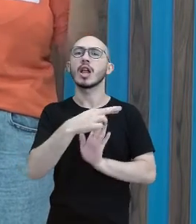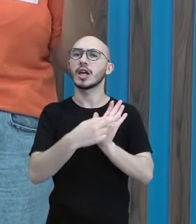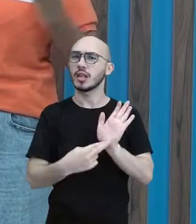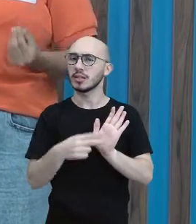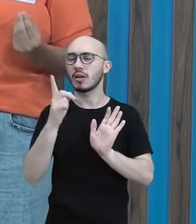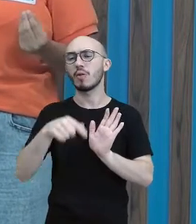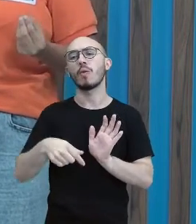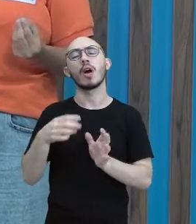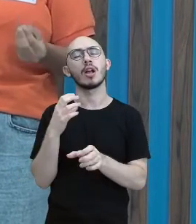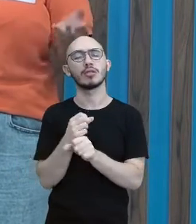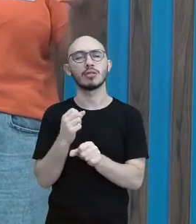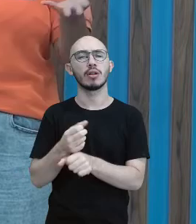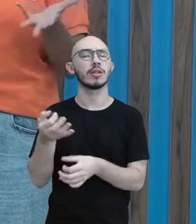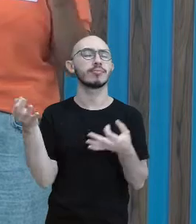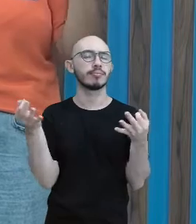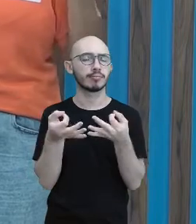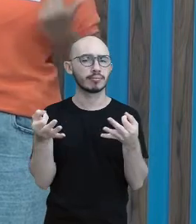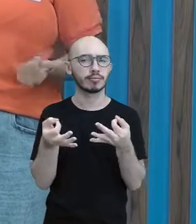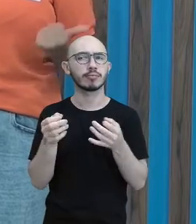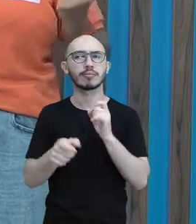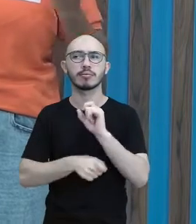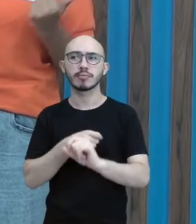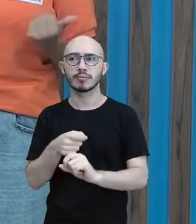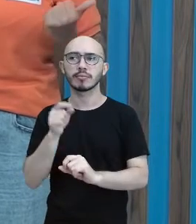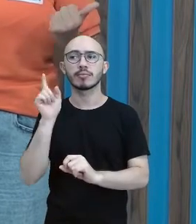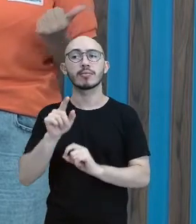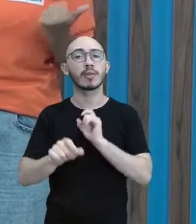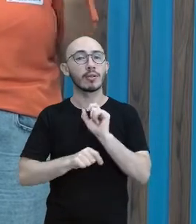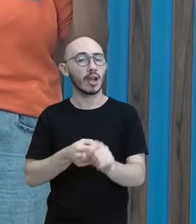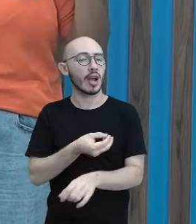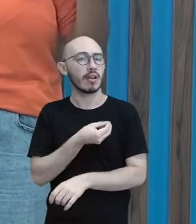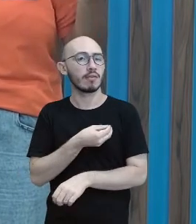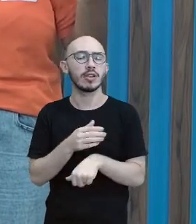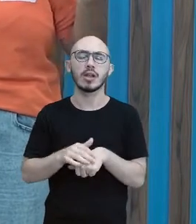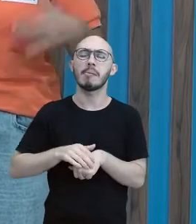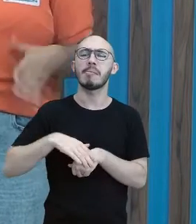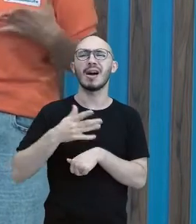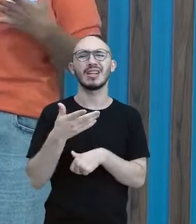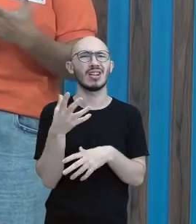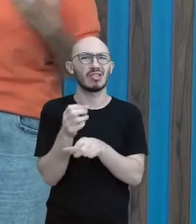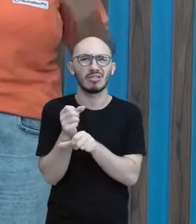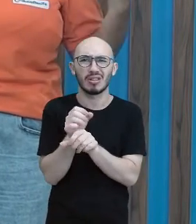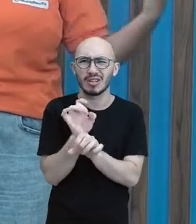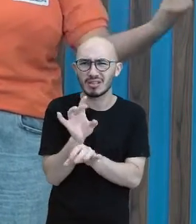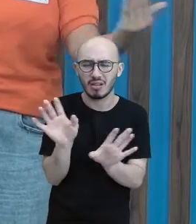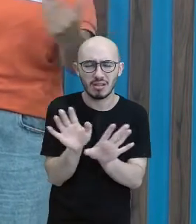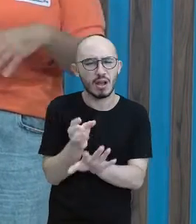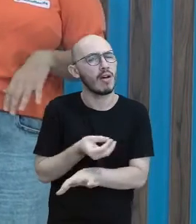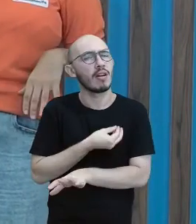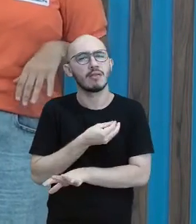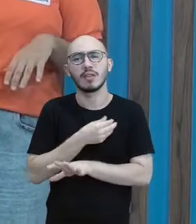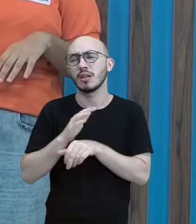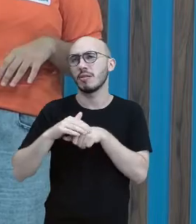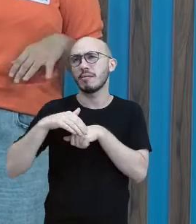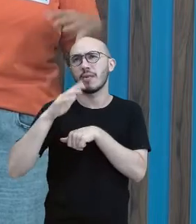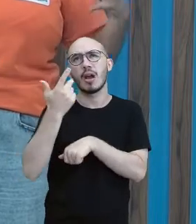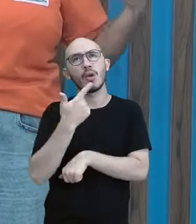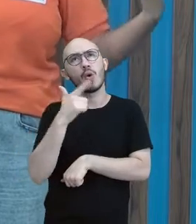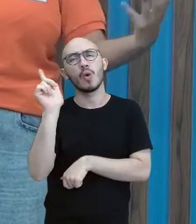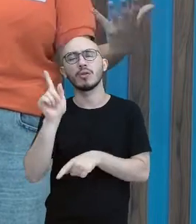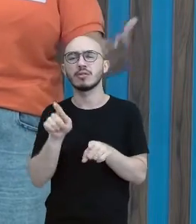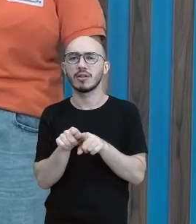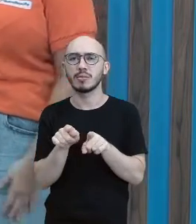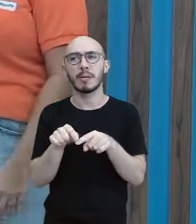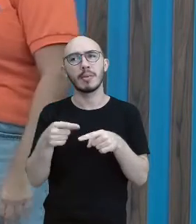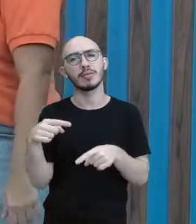nota excelente. Por mais que a vida seja muito mais do que nota, né, gente? Mas a gente ainda precisa circular nesses